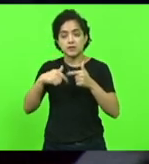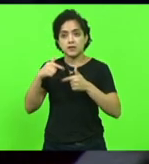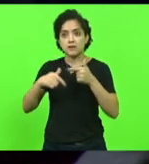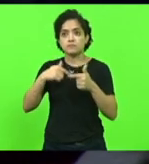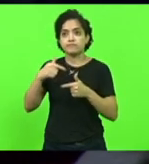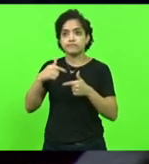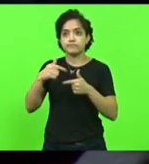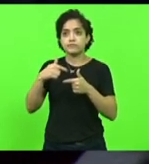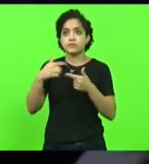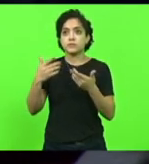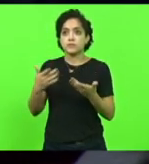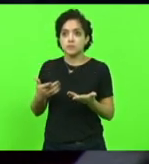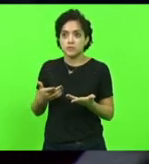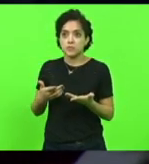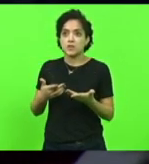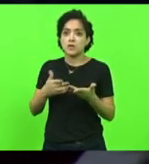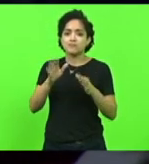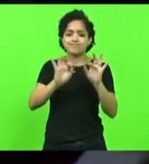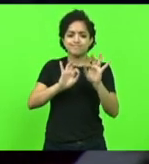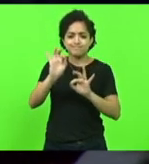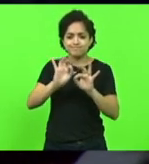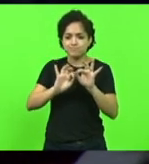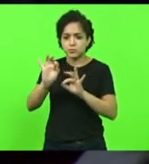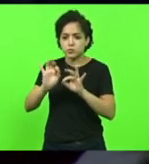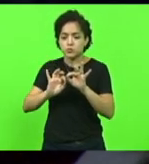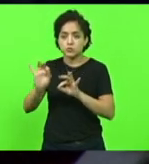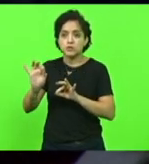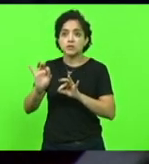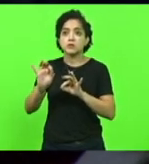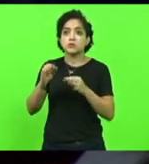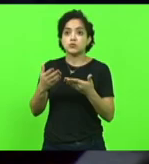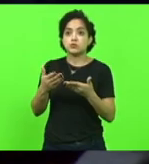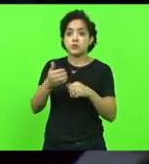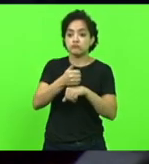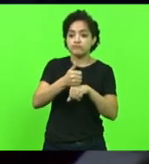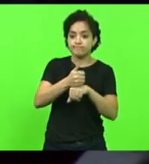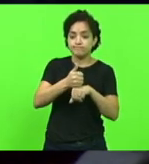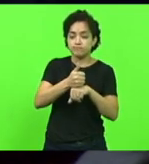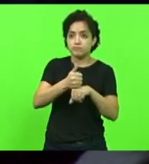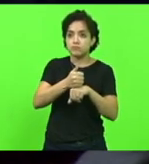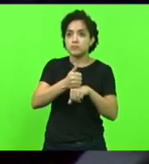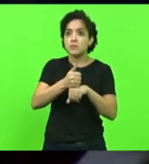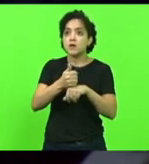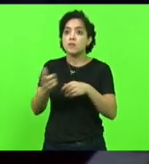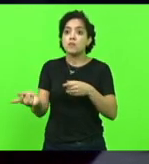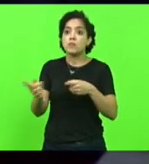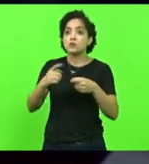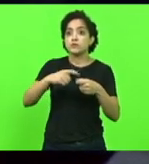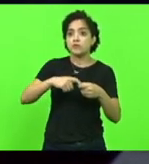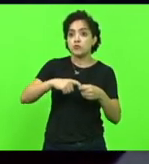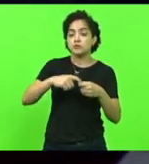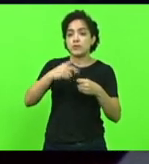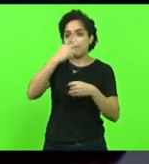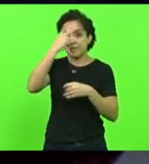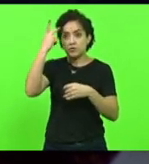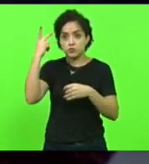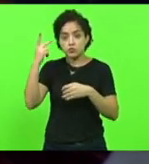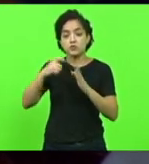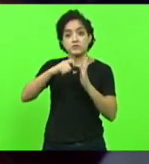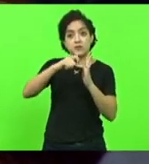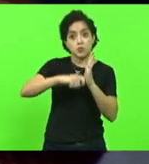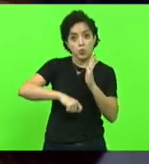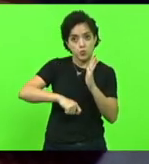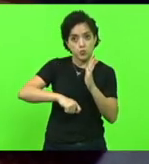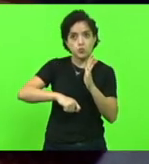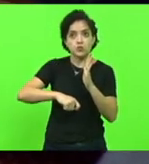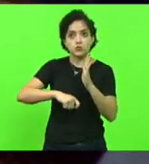Nós estamos reestruturando uma carreira. Somente poderão reingressar pessoas que fizeram os concursos